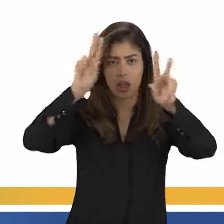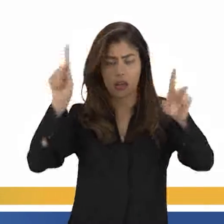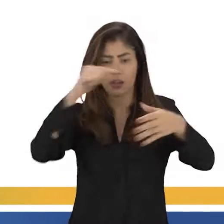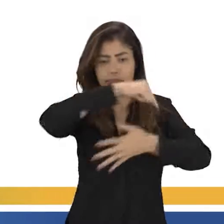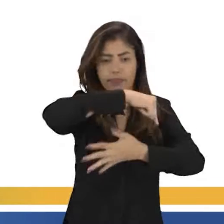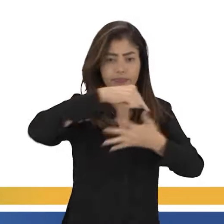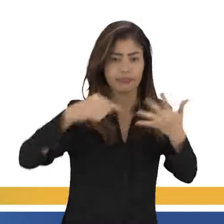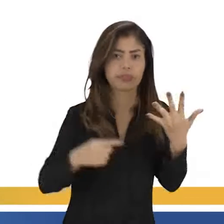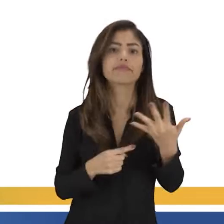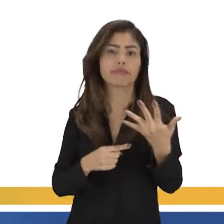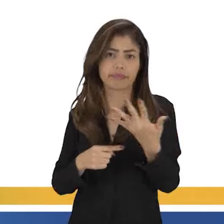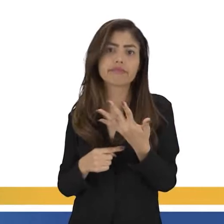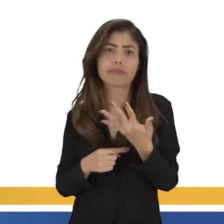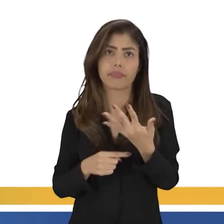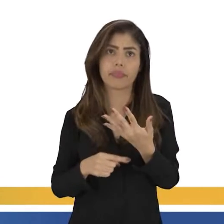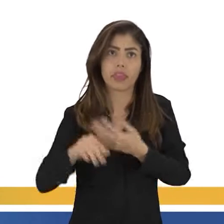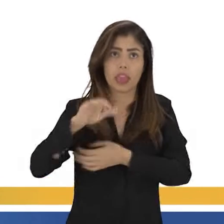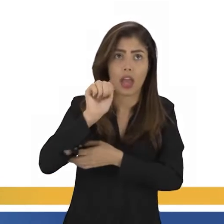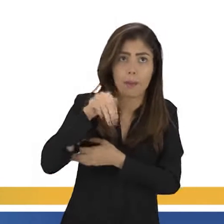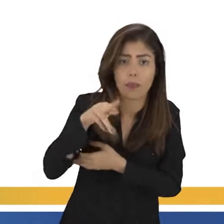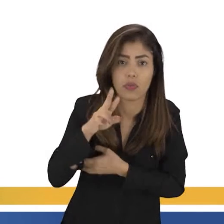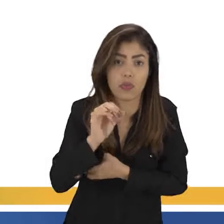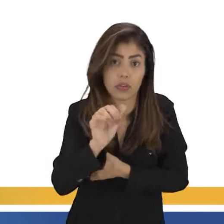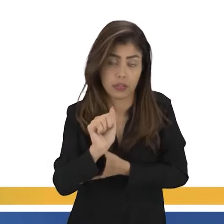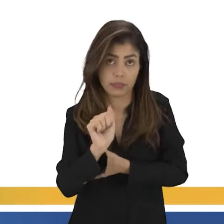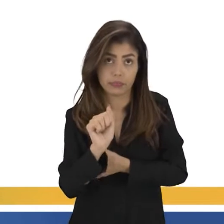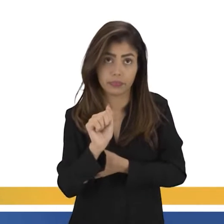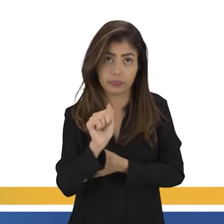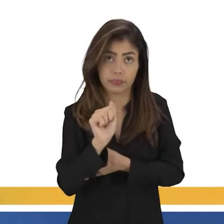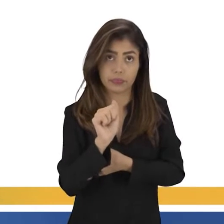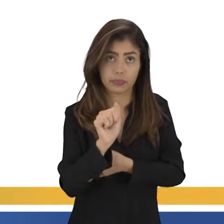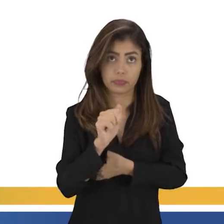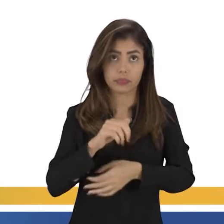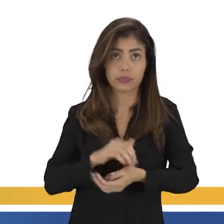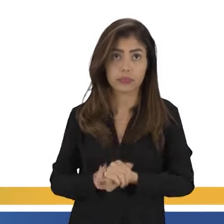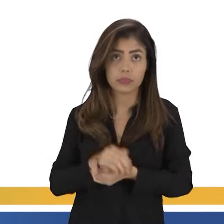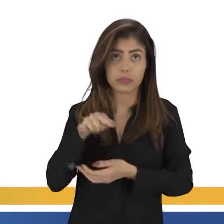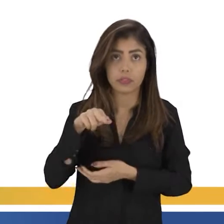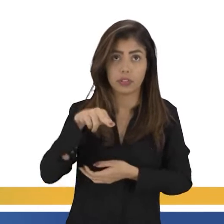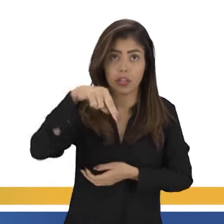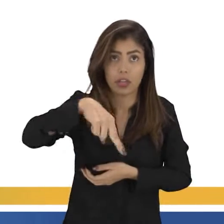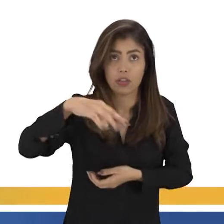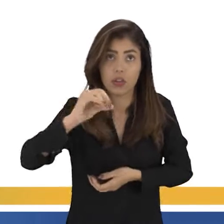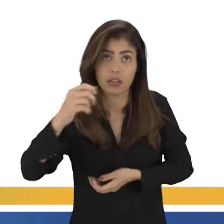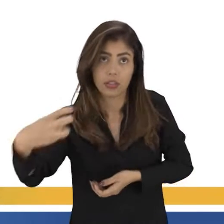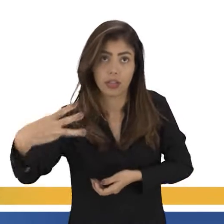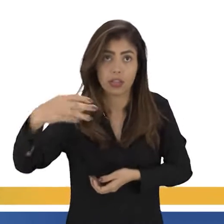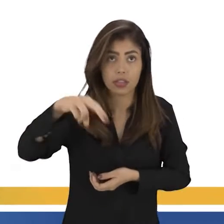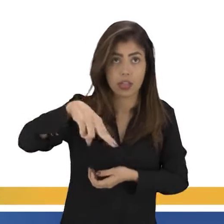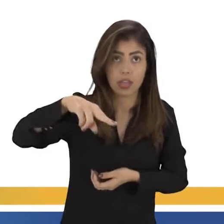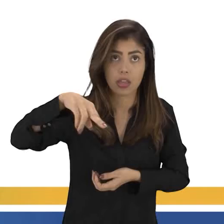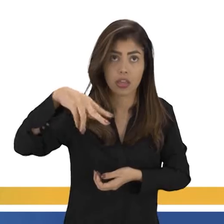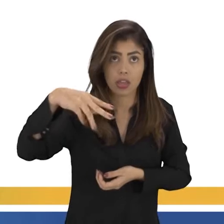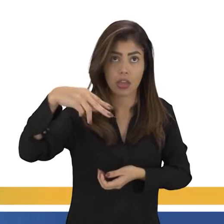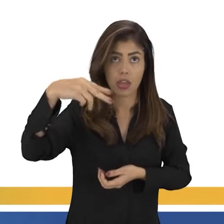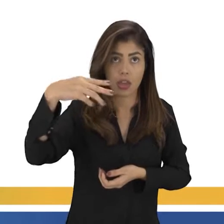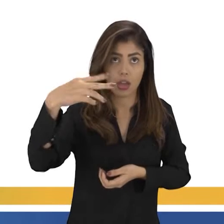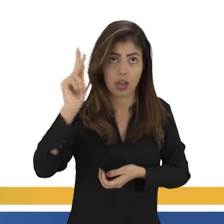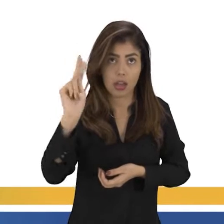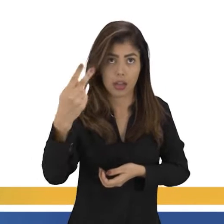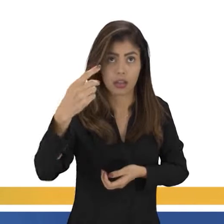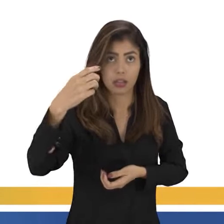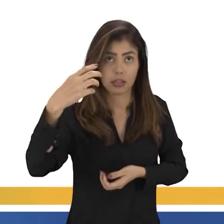processos, como amônia, entendeu? Nitrito, nitrato, certo? O que é que vai acontecer? Até